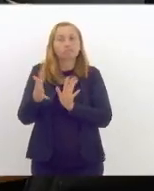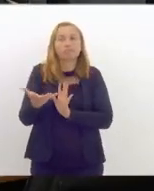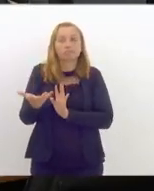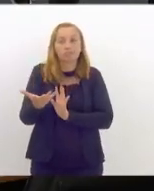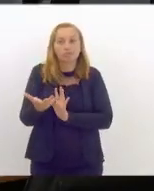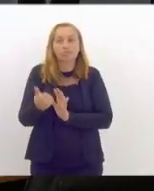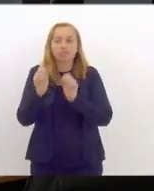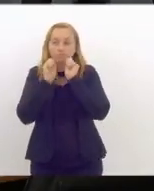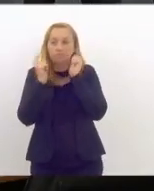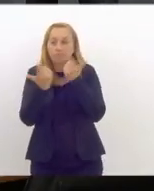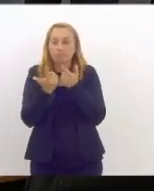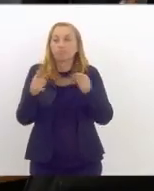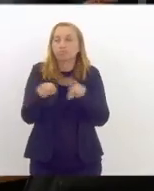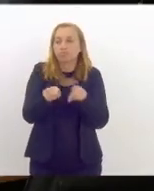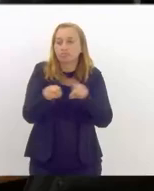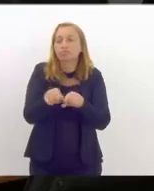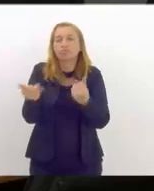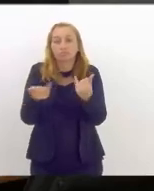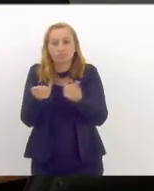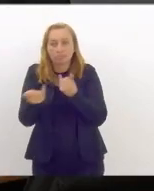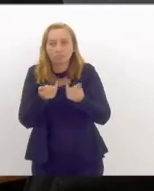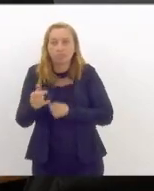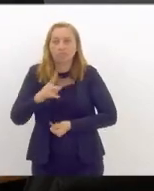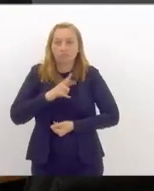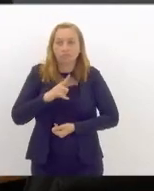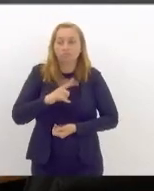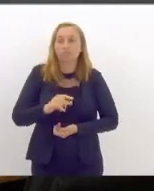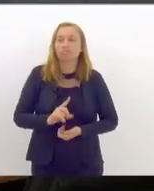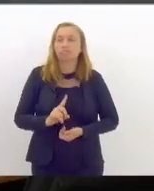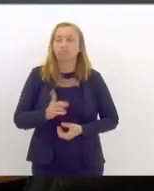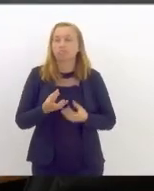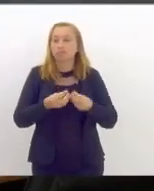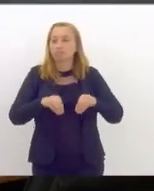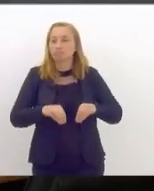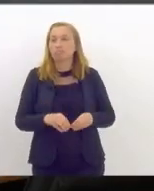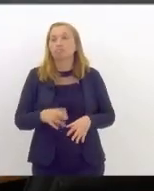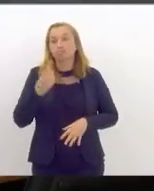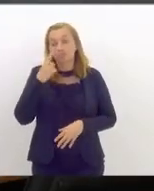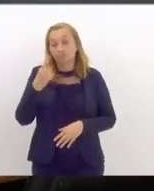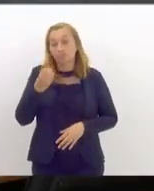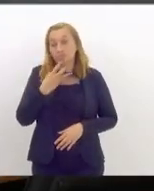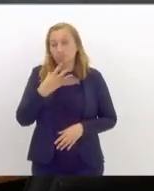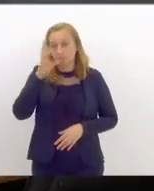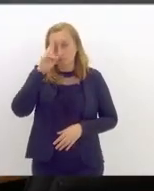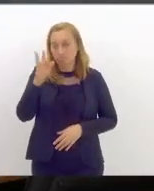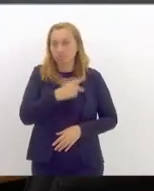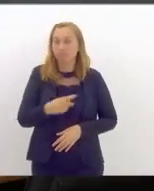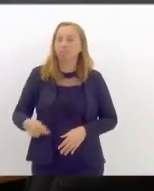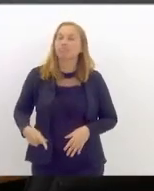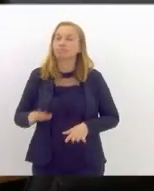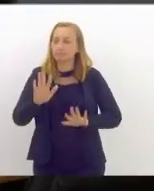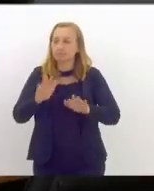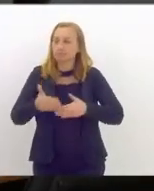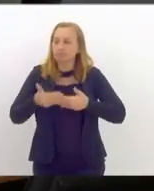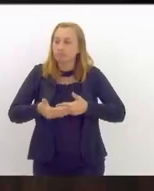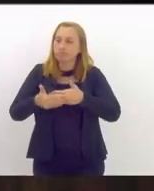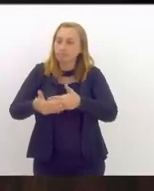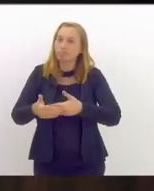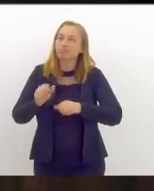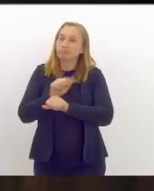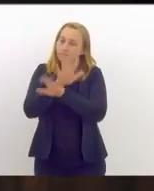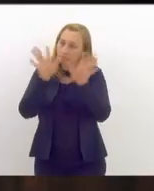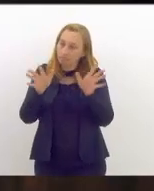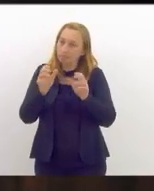prestação de contas é óbvio que a bunda no prejudica não veja bem tá bom vamos avançar tá claro